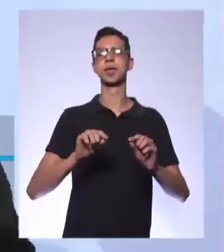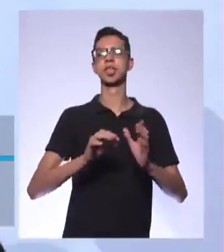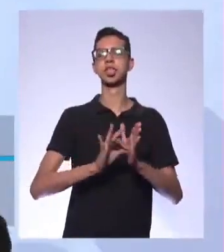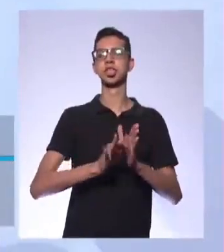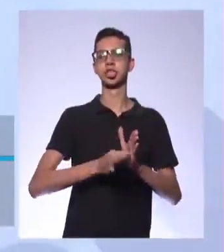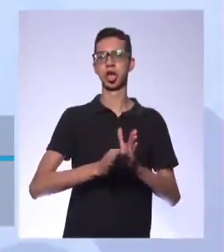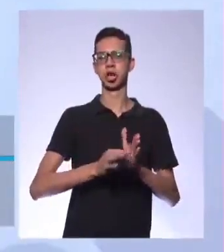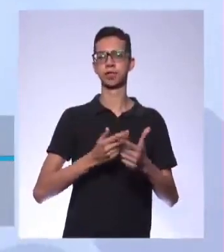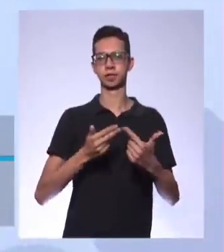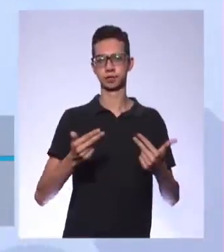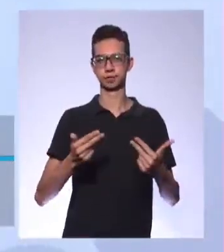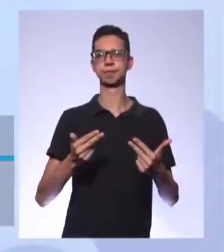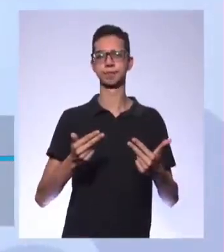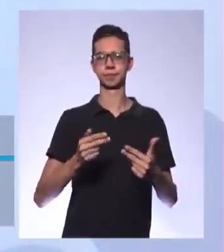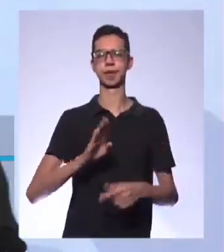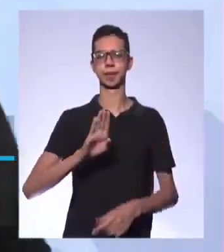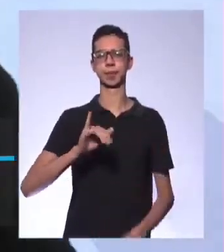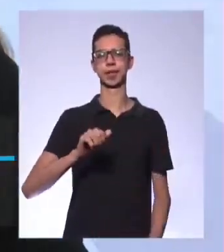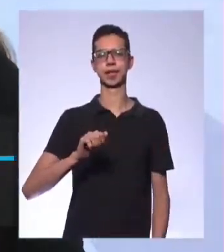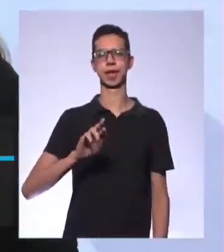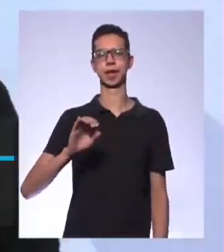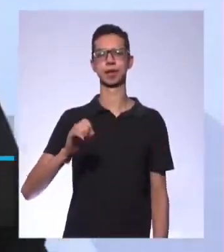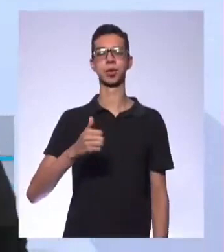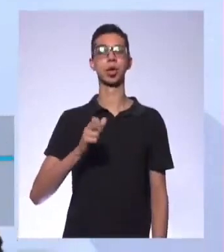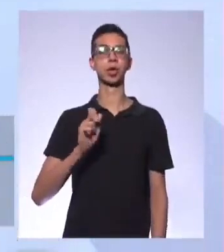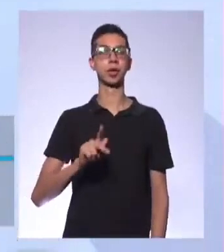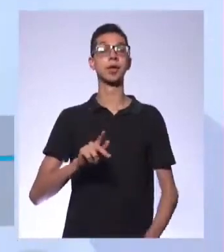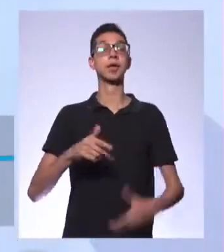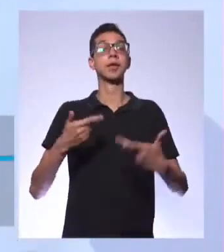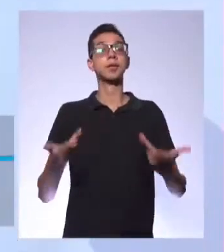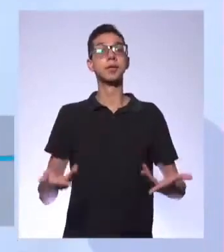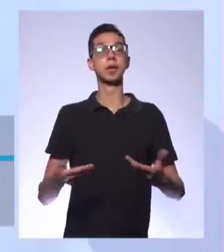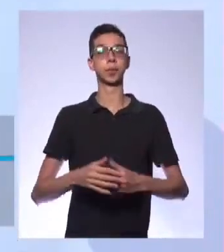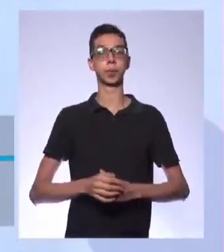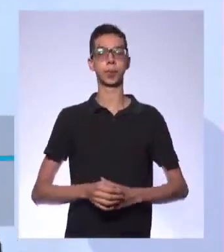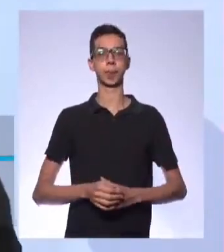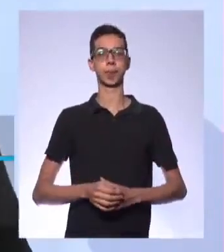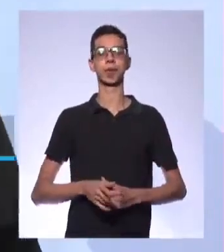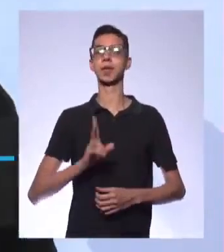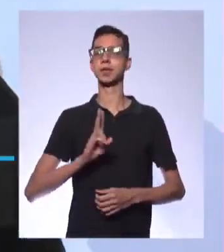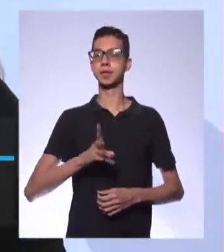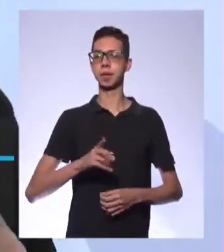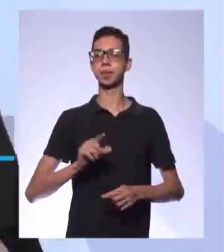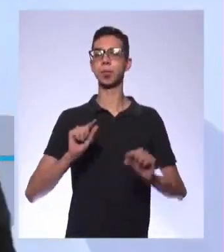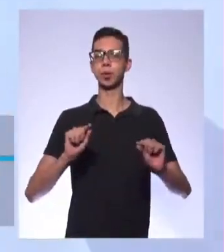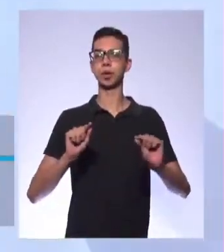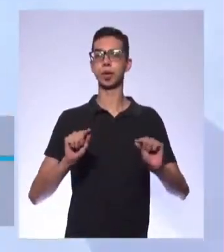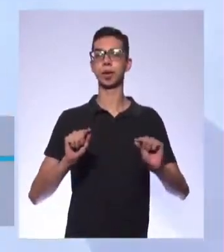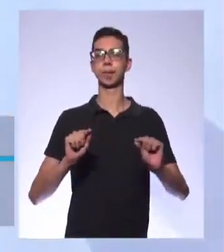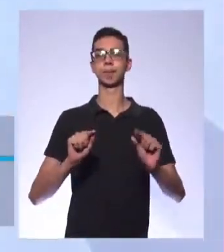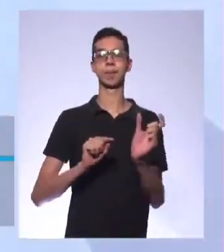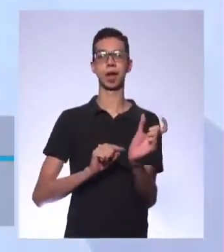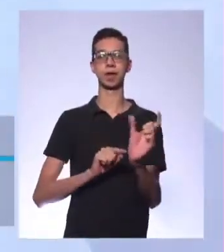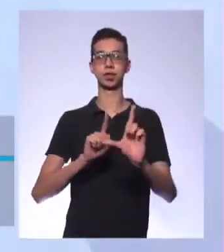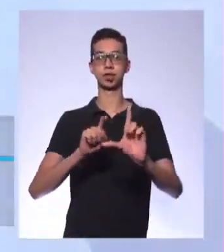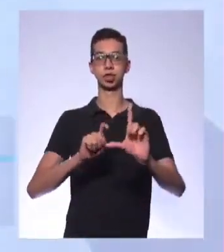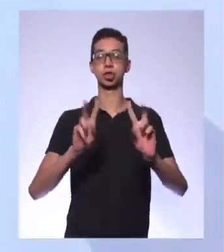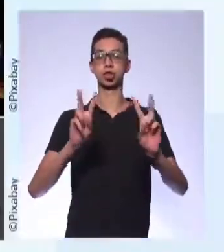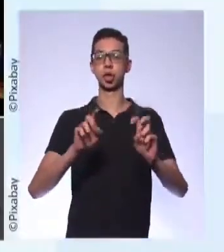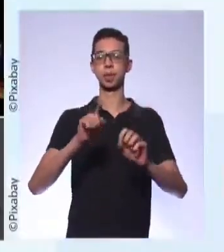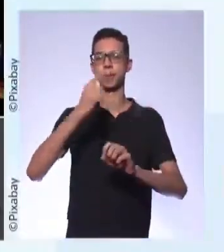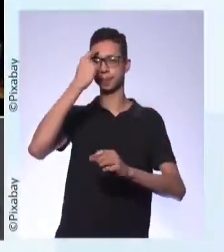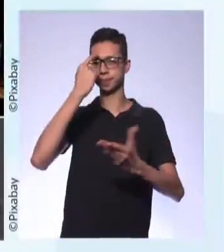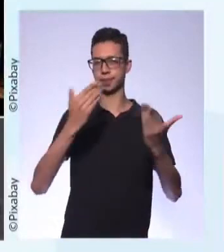esses códigos binários, tá? Então, gente, atualmente, com frequência, vincula-se a palavra digital ao sistema informático